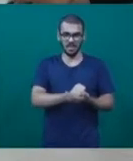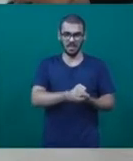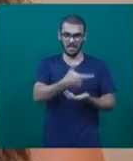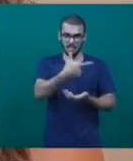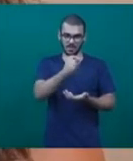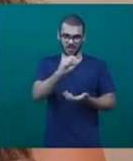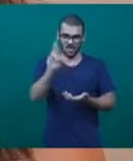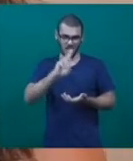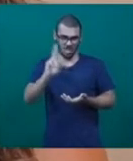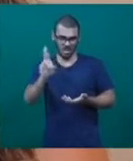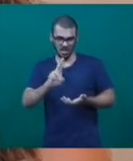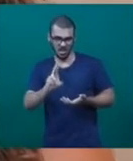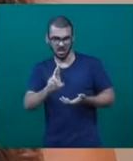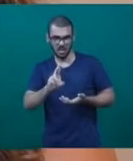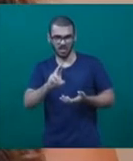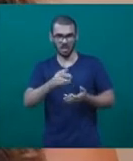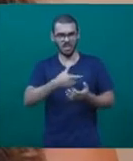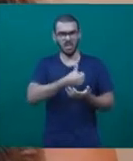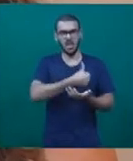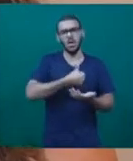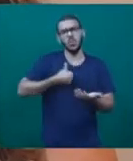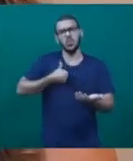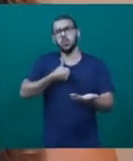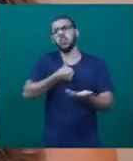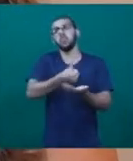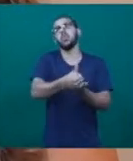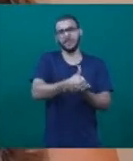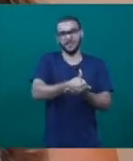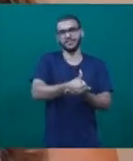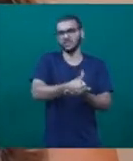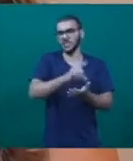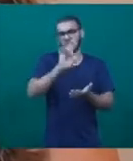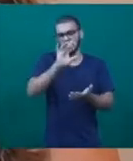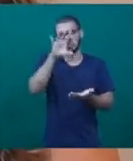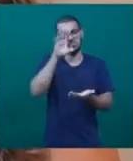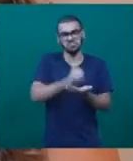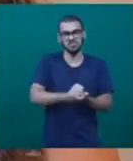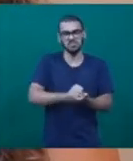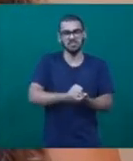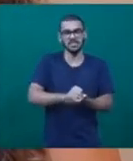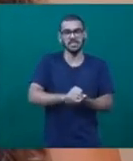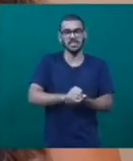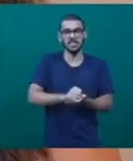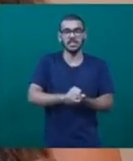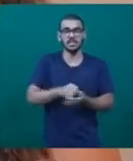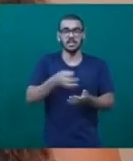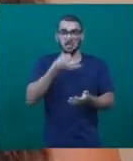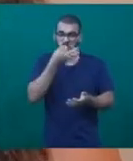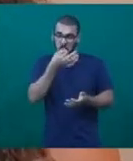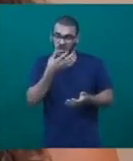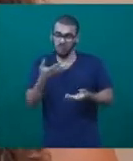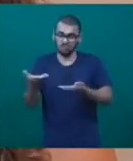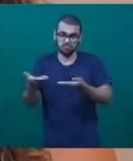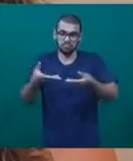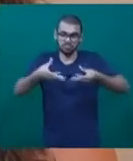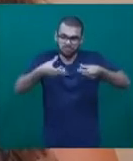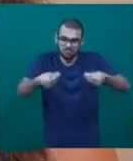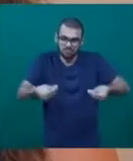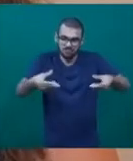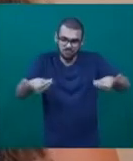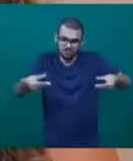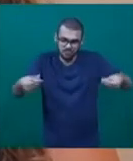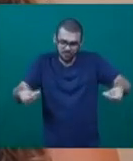custam R$20 para o semestre inteiro, é só um valor de inscrição e a gente recomenda que o público traga o seu match. Nós